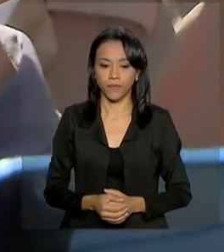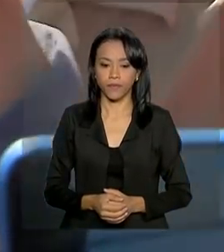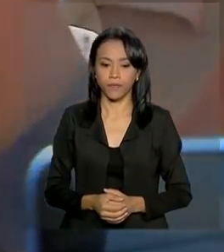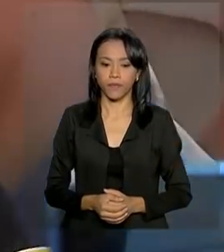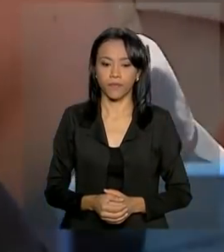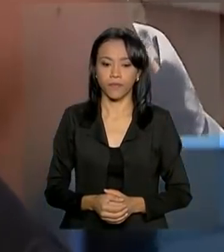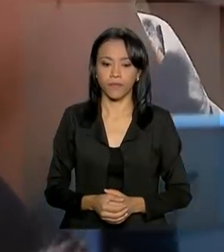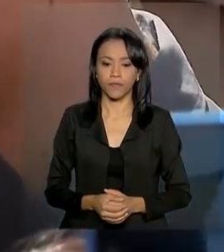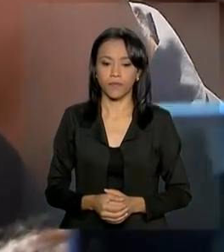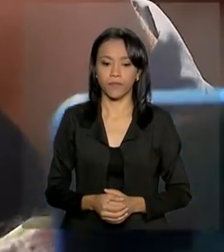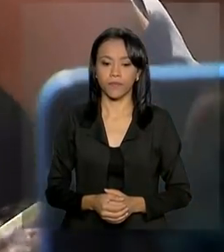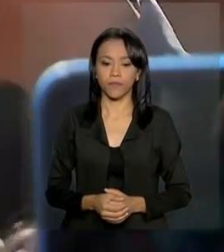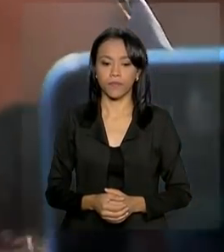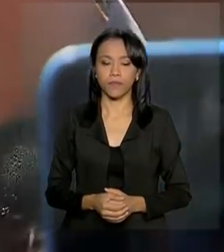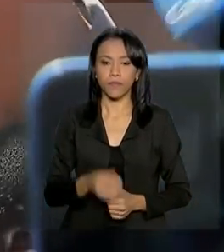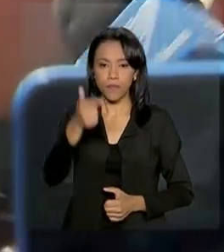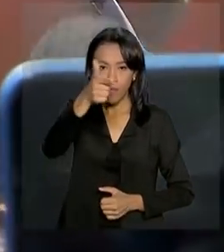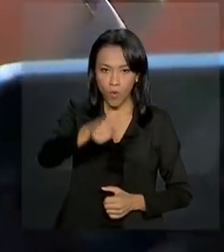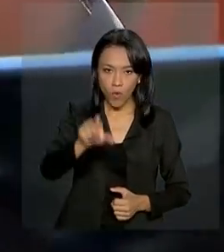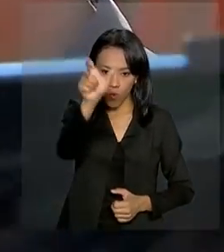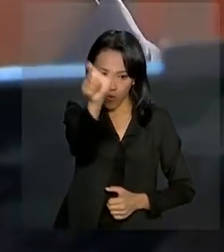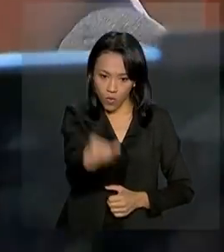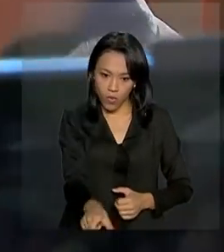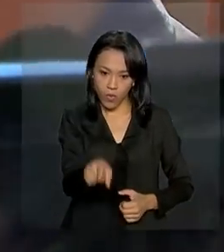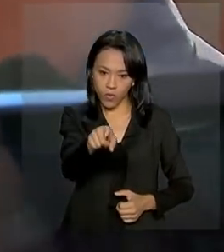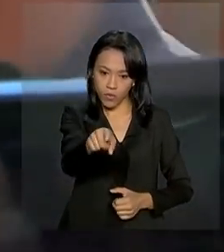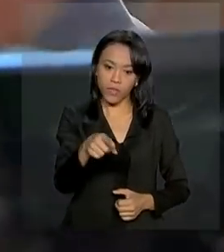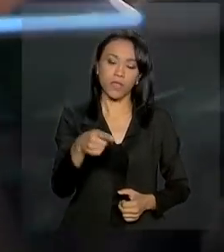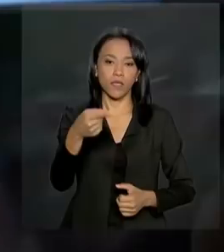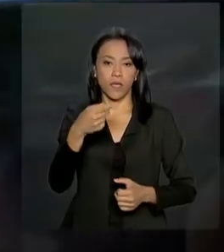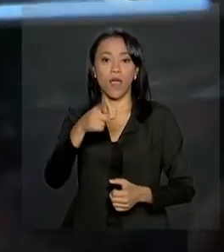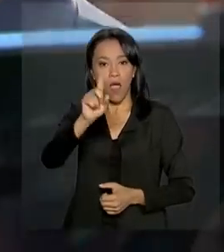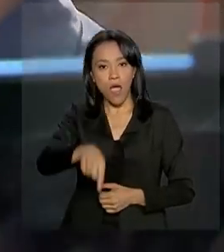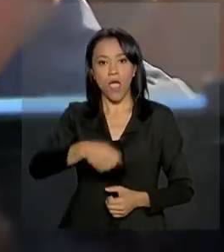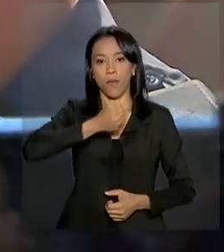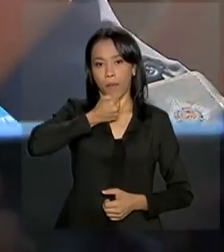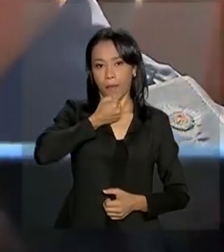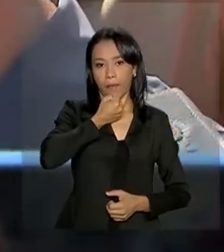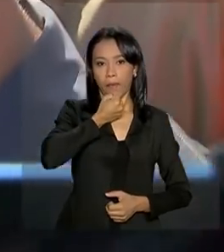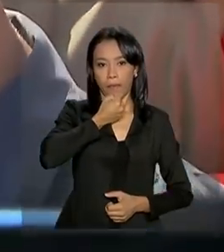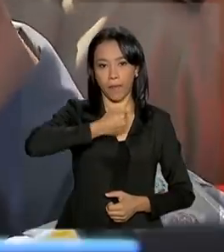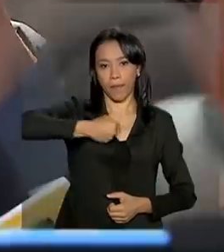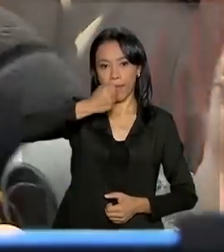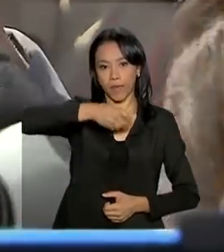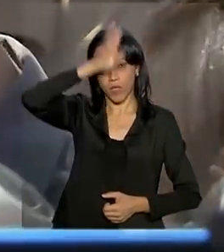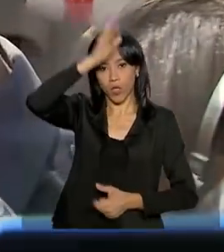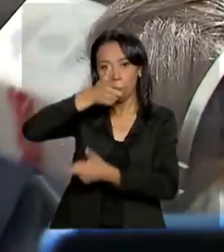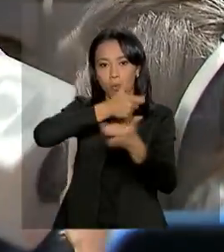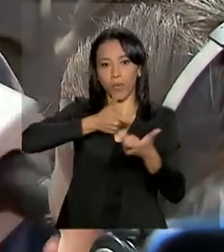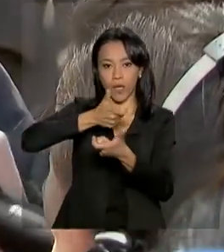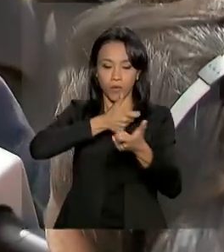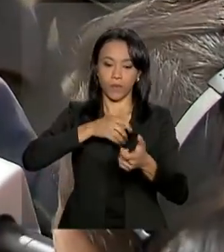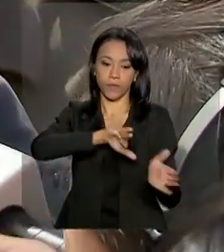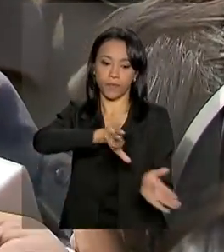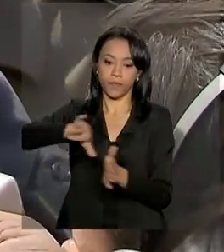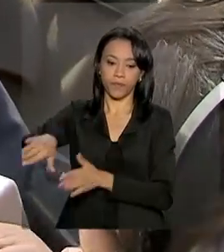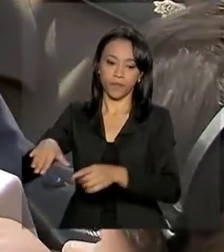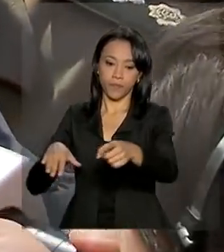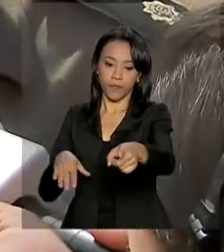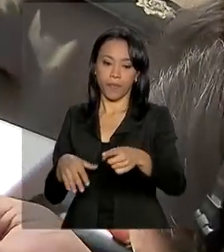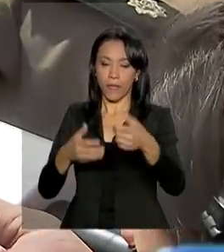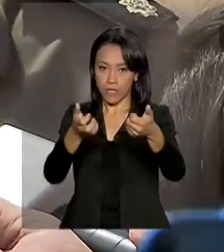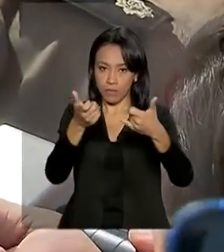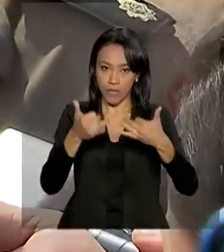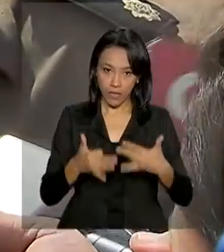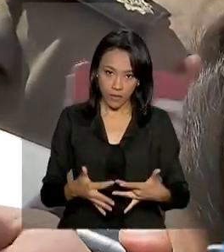Vamos ouvir o tenente Aihara agora. Vamos agora ouvir o tenente Pedro Aihara, porta-voz do Corpo de Bombeiros. Em relação à nossa diretriz de trabalho, né, nossa preocupação inicial